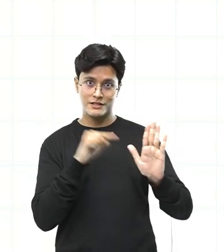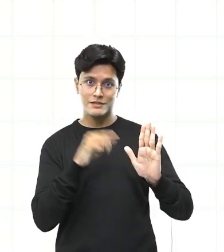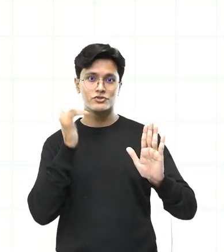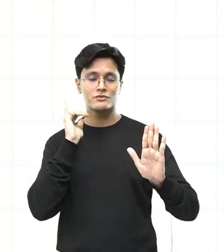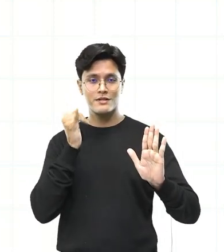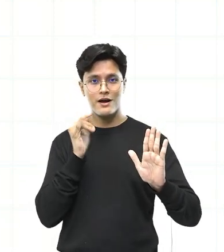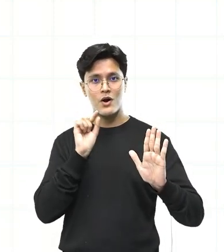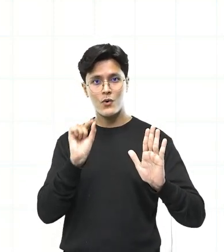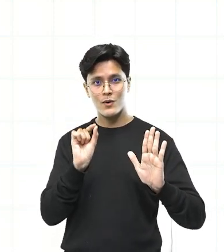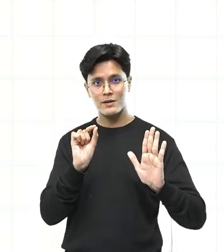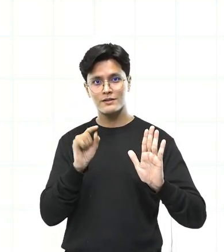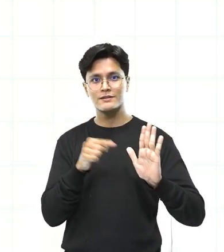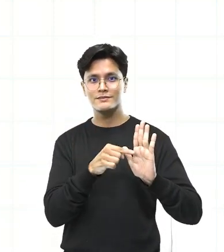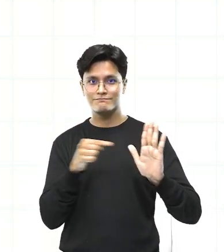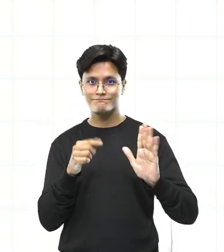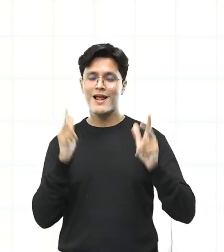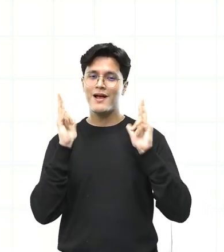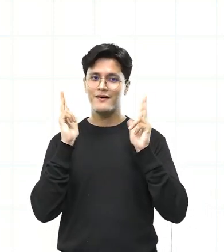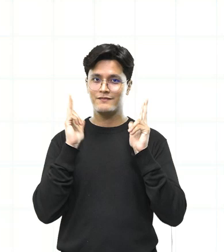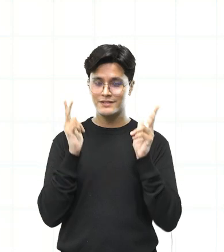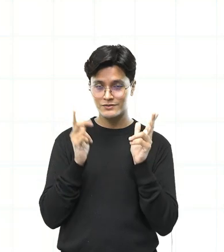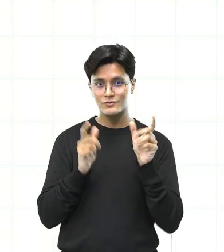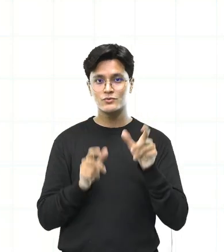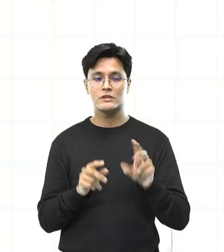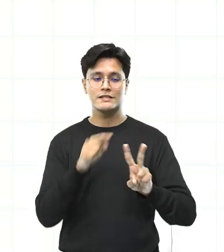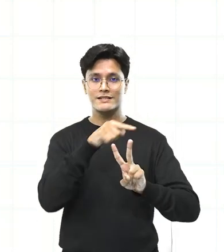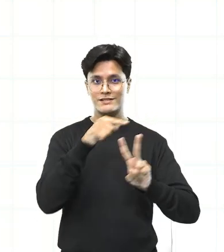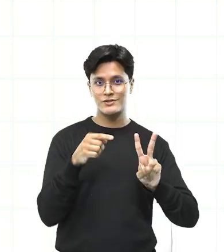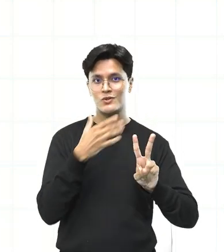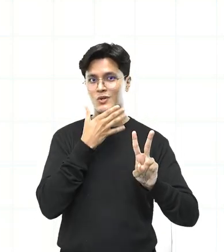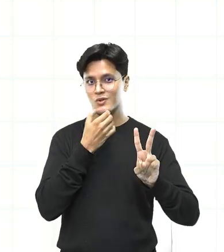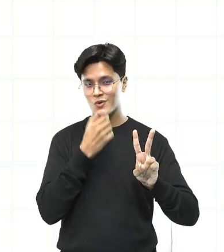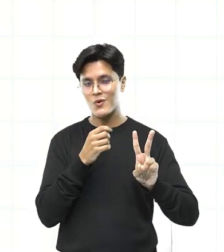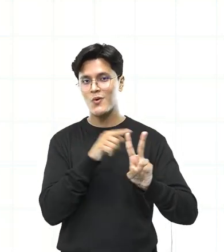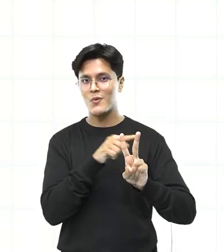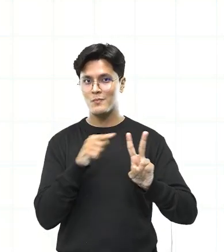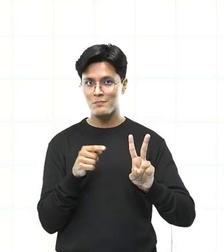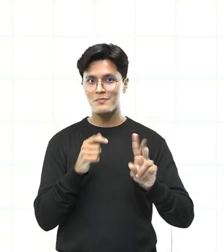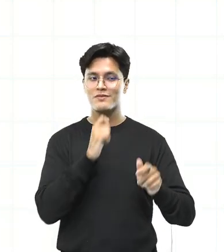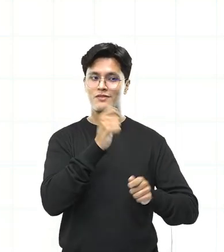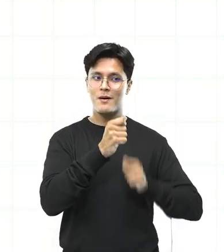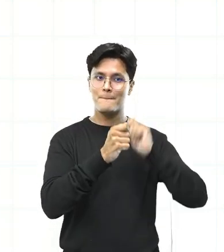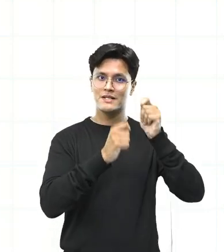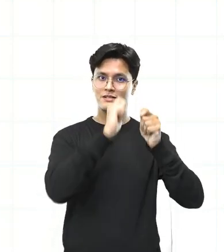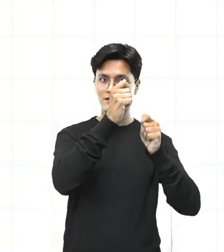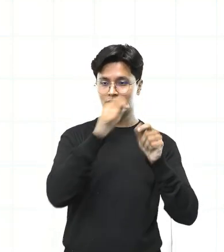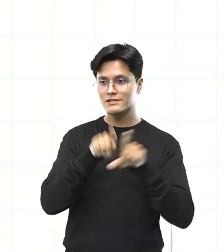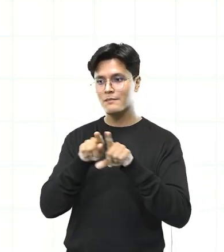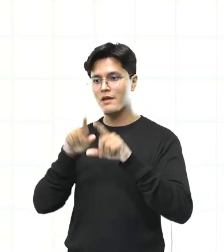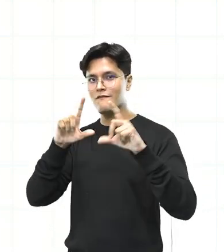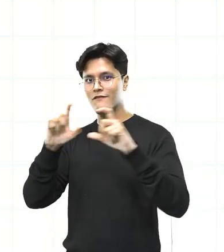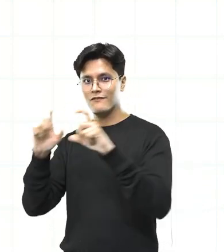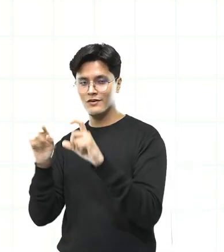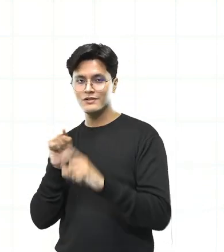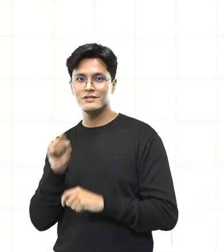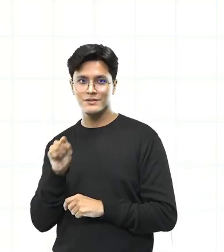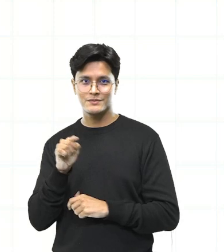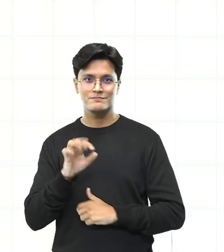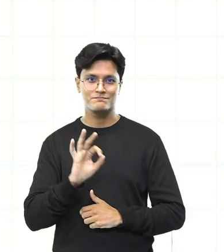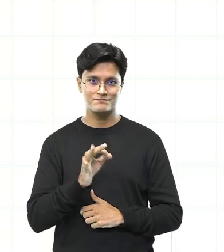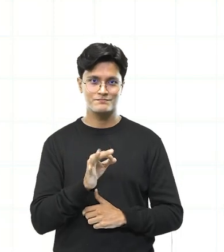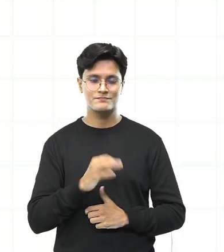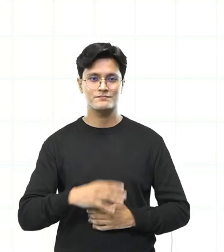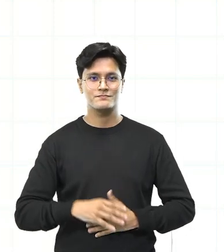né, aí essa aventura do alpinista e do fotógrafo que escalaram uma cachoeira congelada na